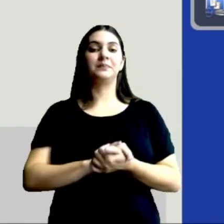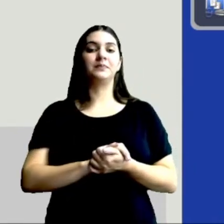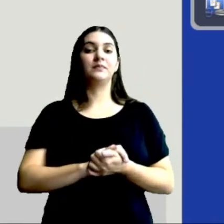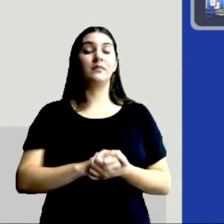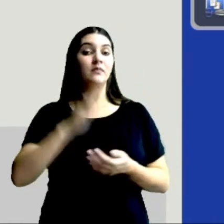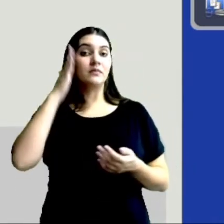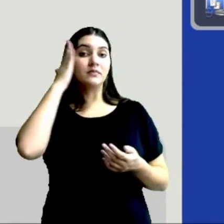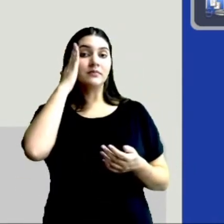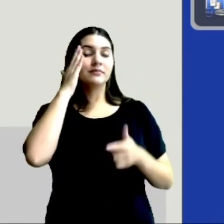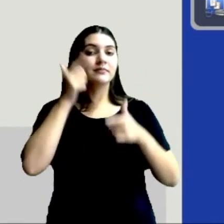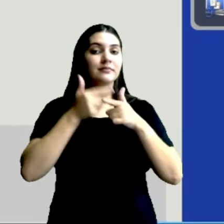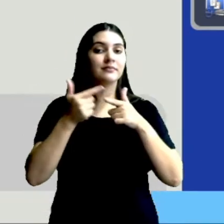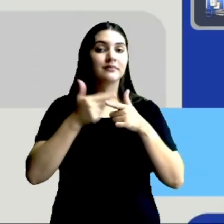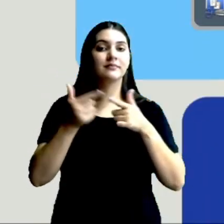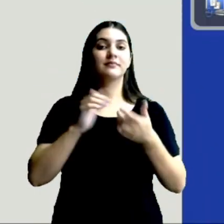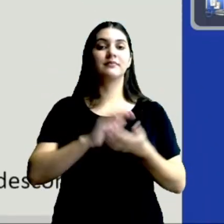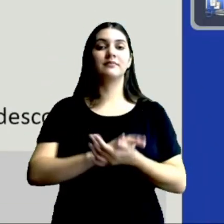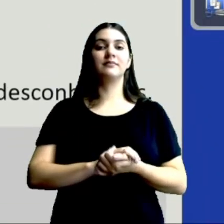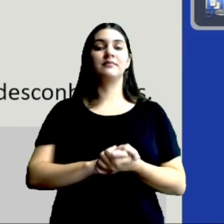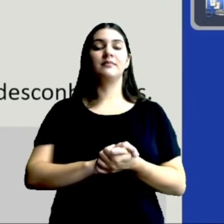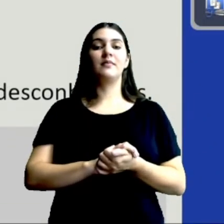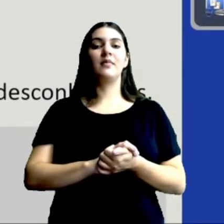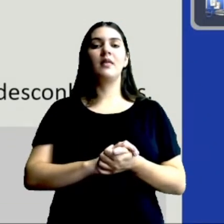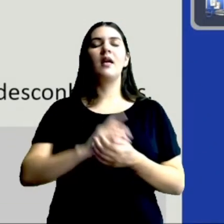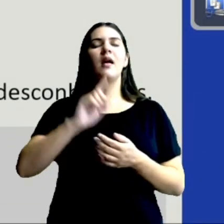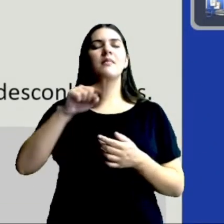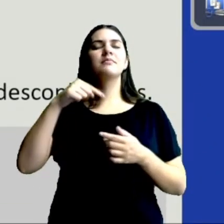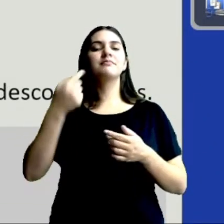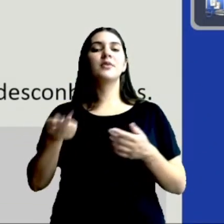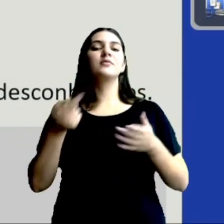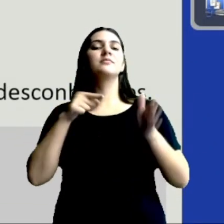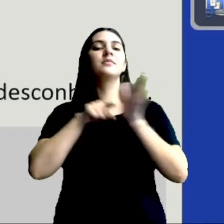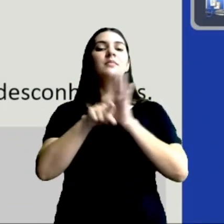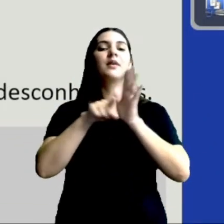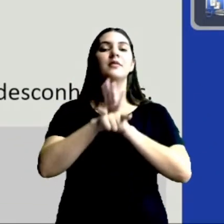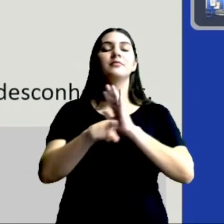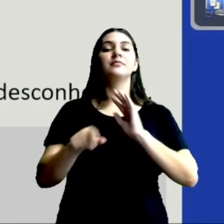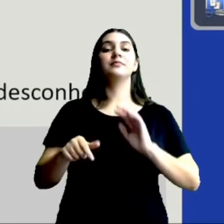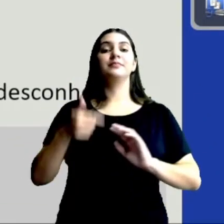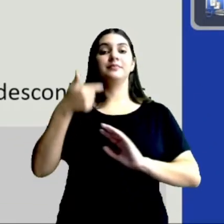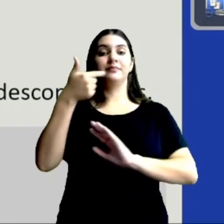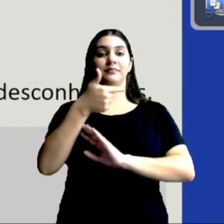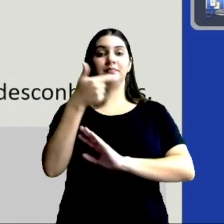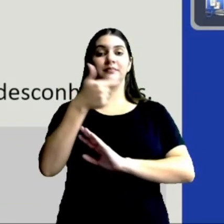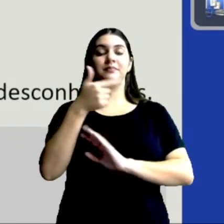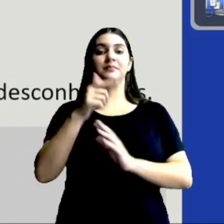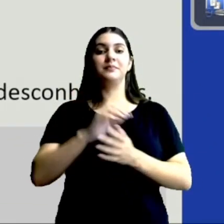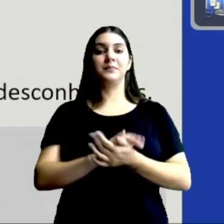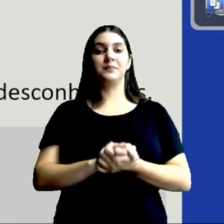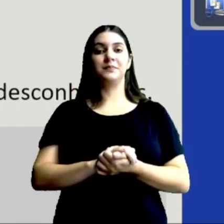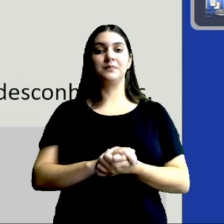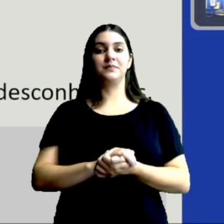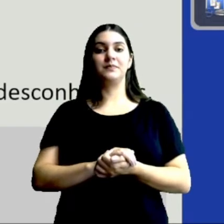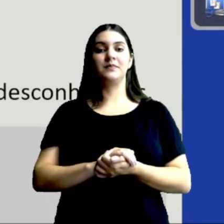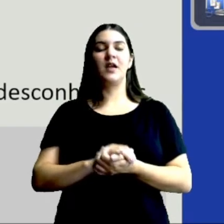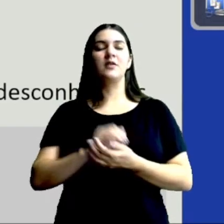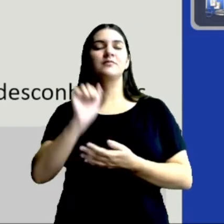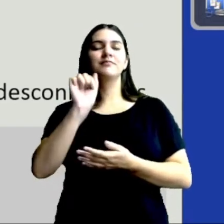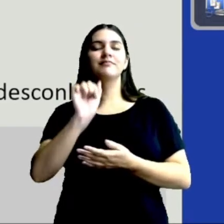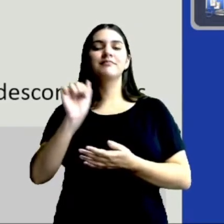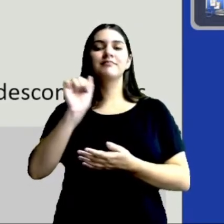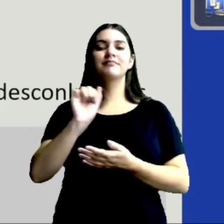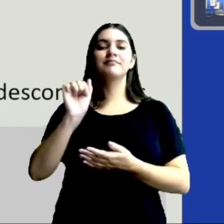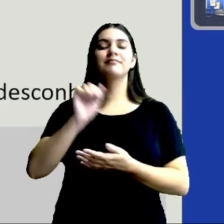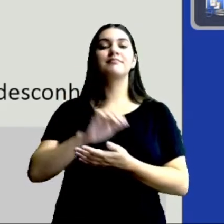Entendido o problema? Vamos lá para a próxima questão, questão 2. Então, deixa eu apagar esse traço aqui que eu